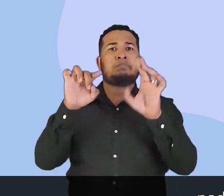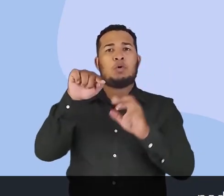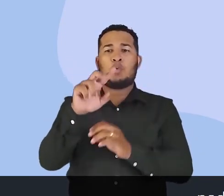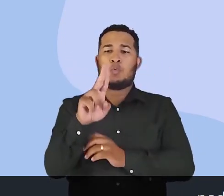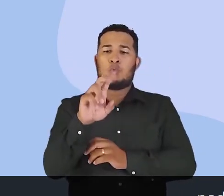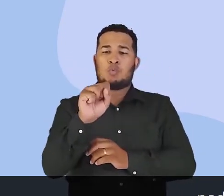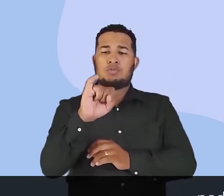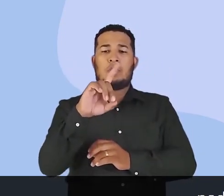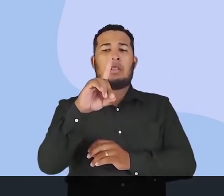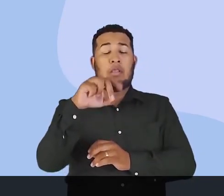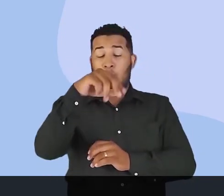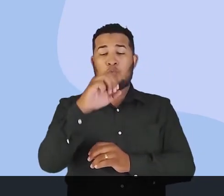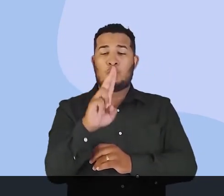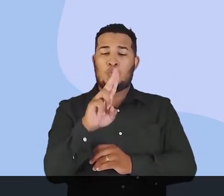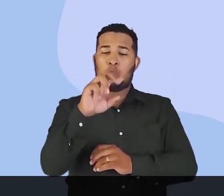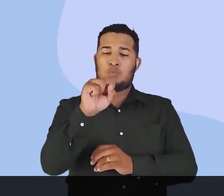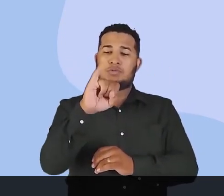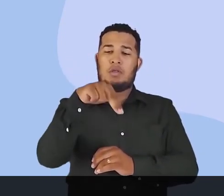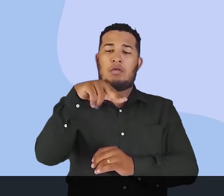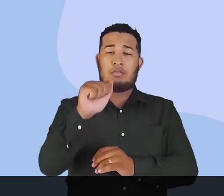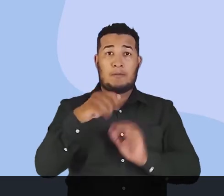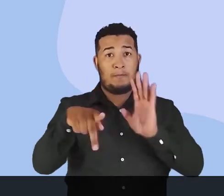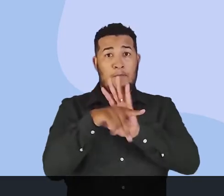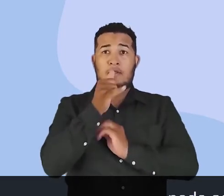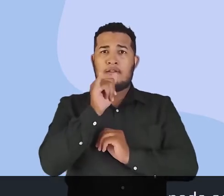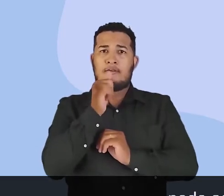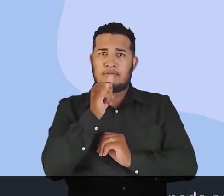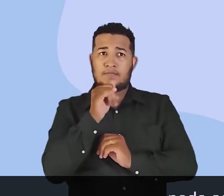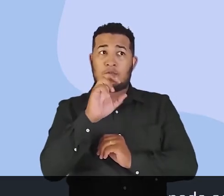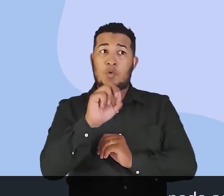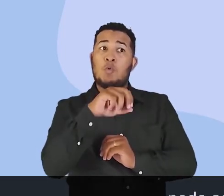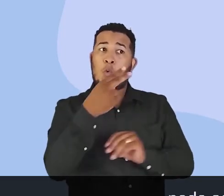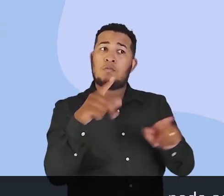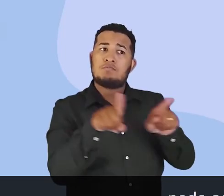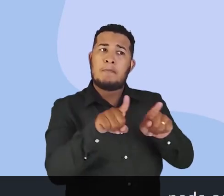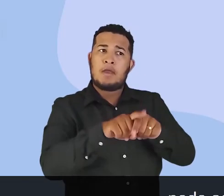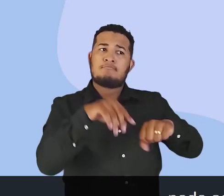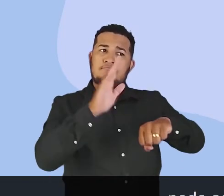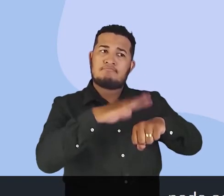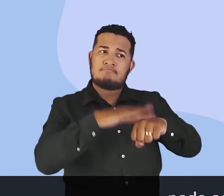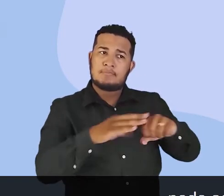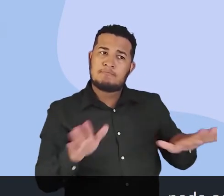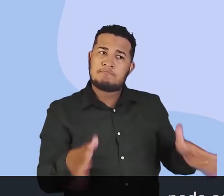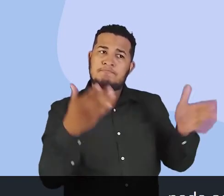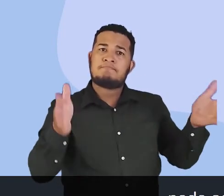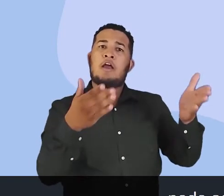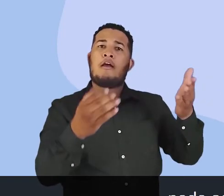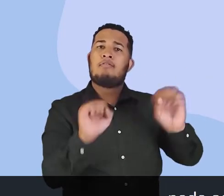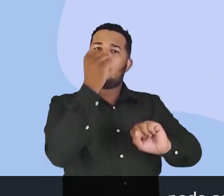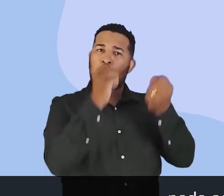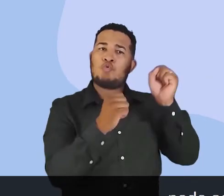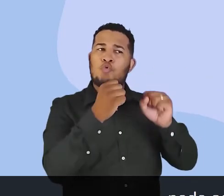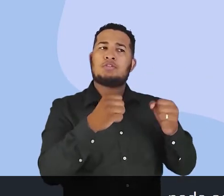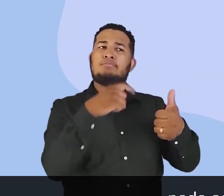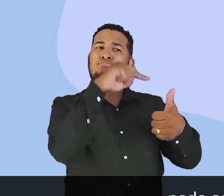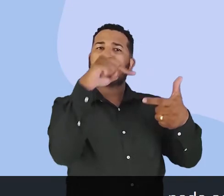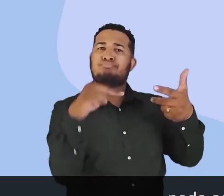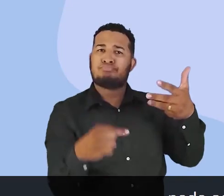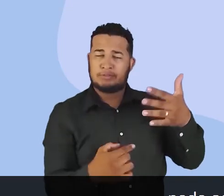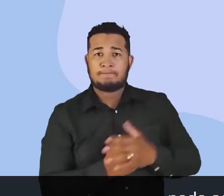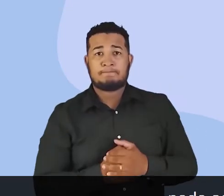numa usina, no caso aí, né, de eletricidade. Pode ser também em atividades industriais, das